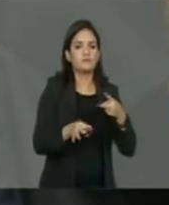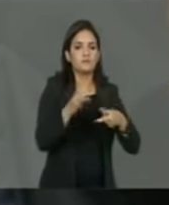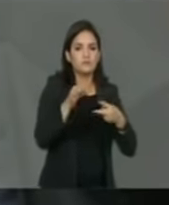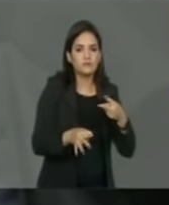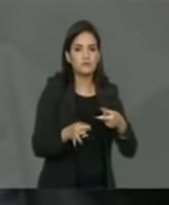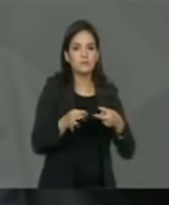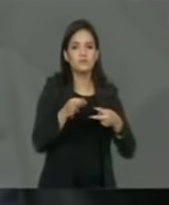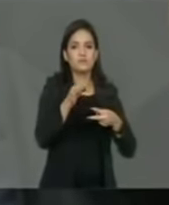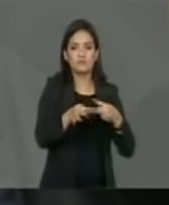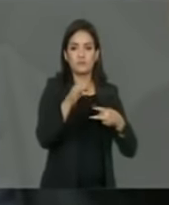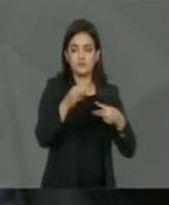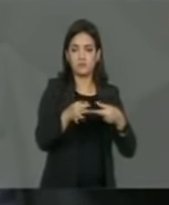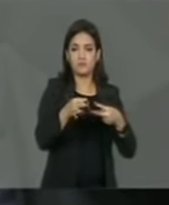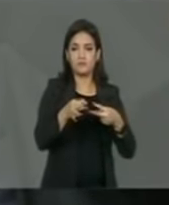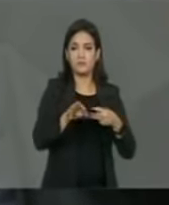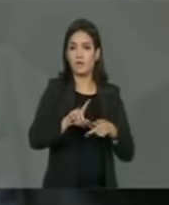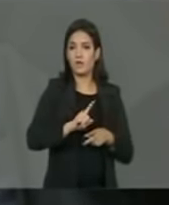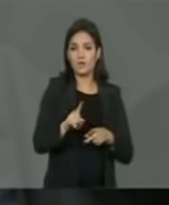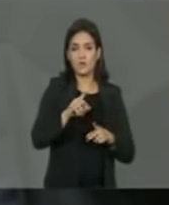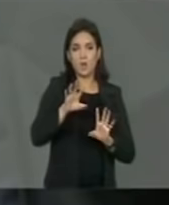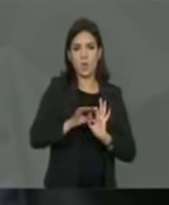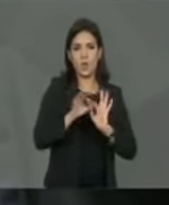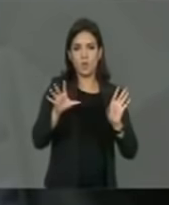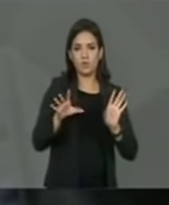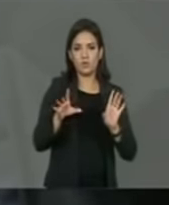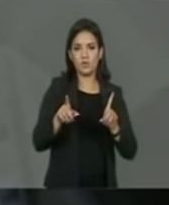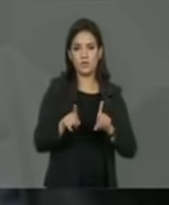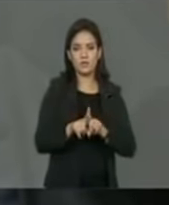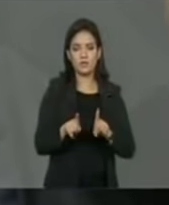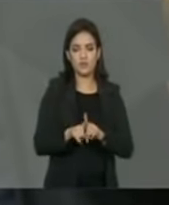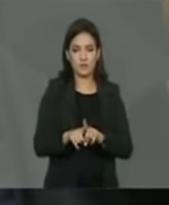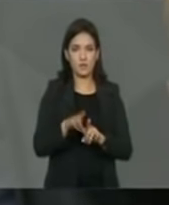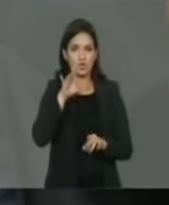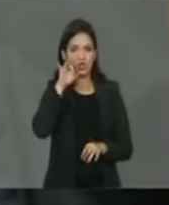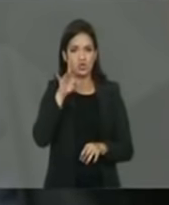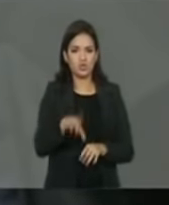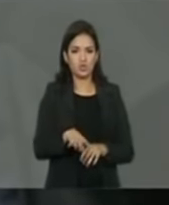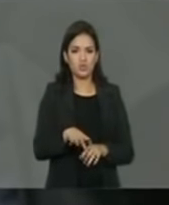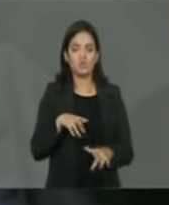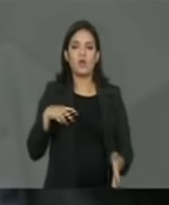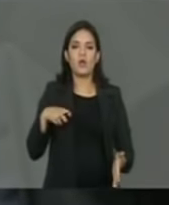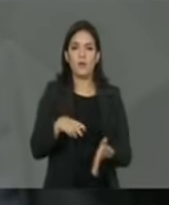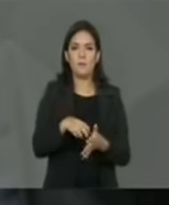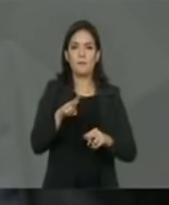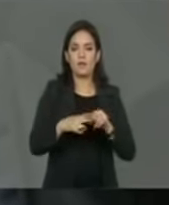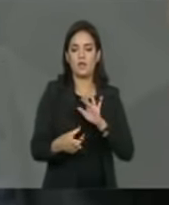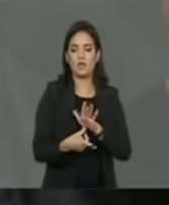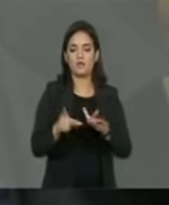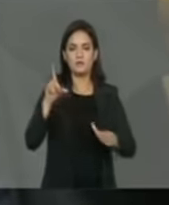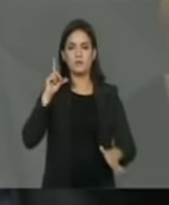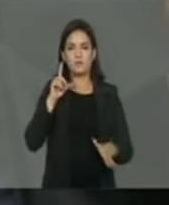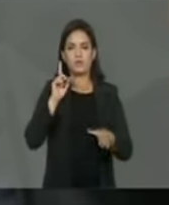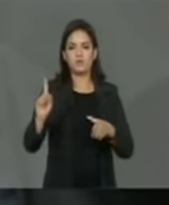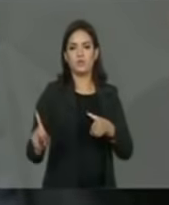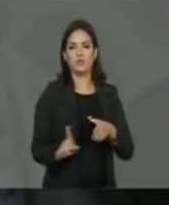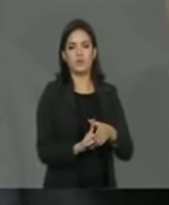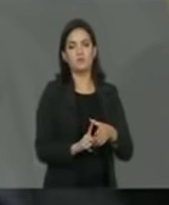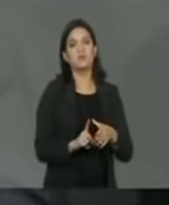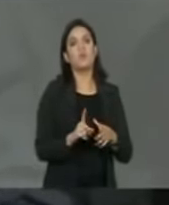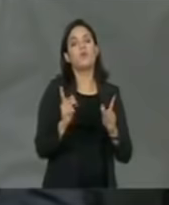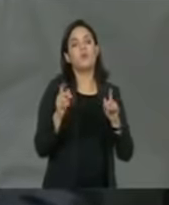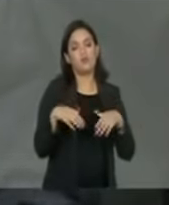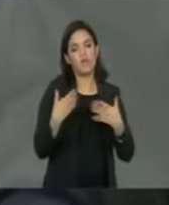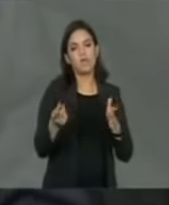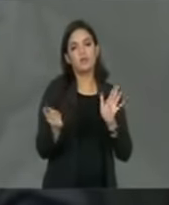relativo não autoriza nem legítima por si só a execução antecipada de condenação ainda recorrível